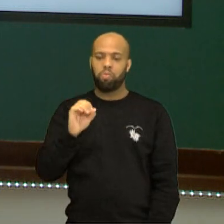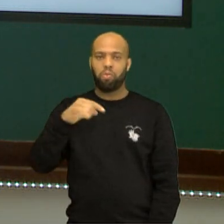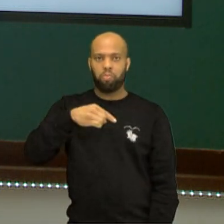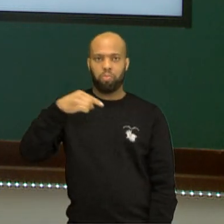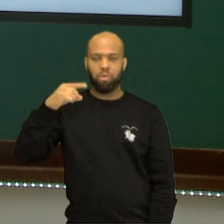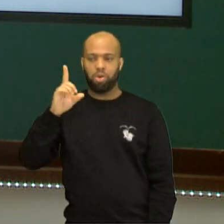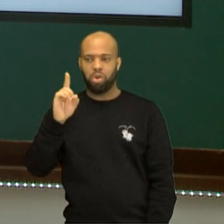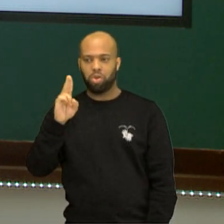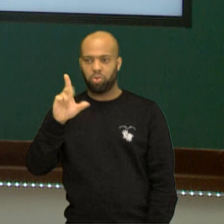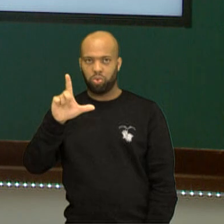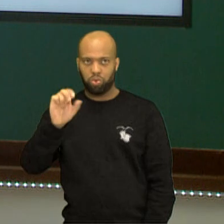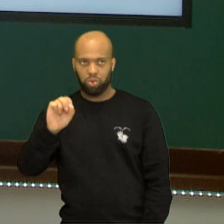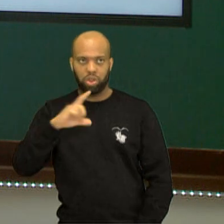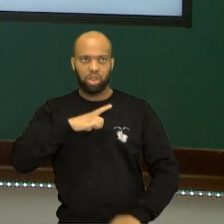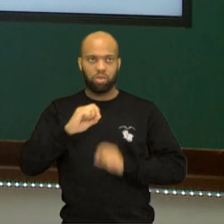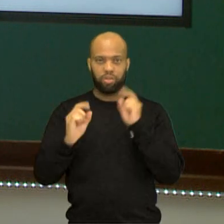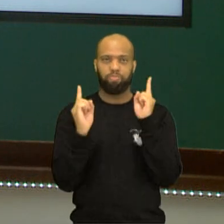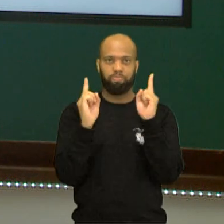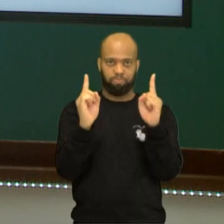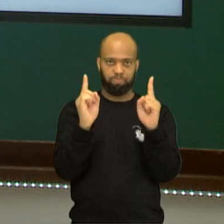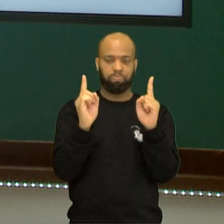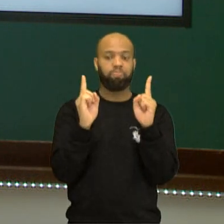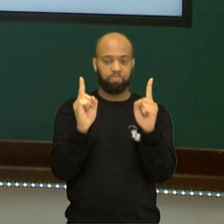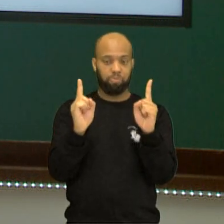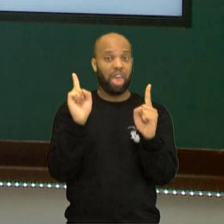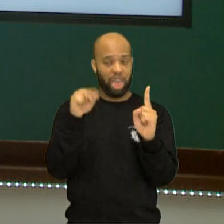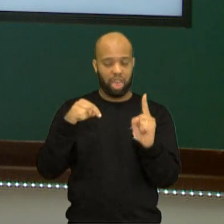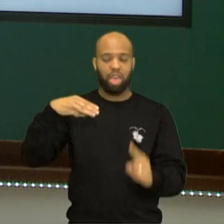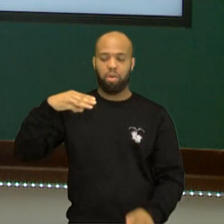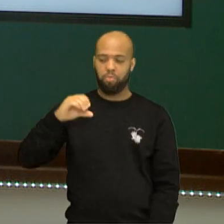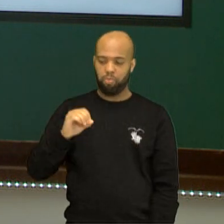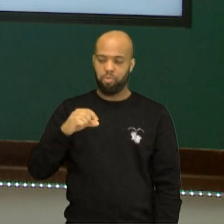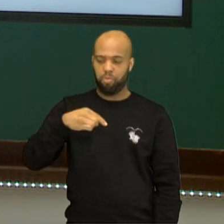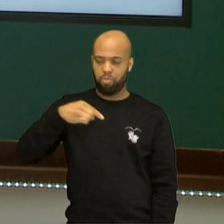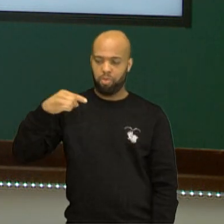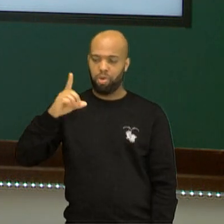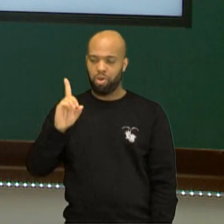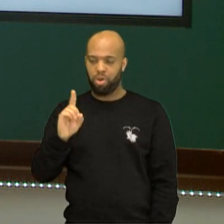o vetor R com duas barras, uma do lado da outra,